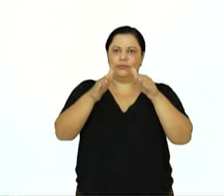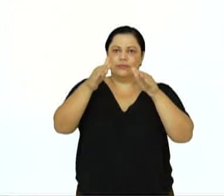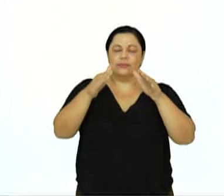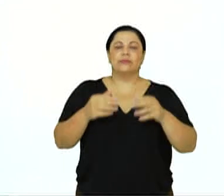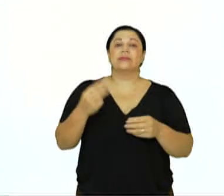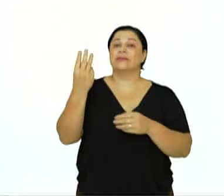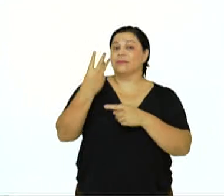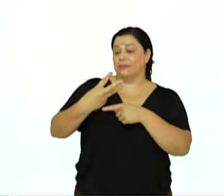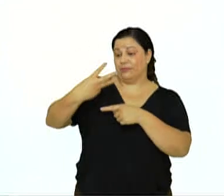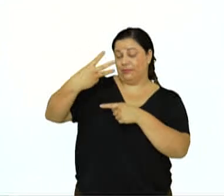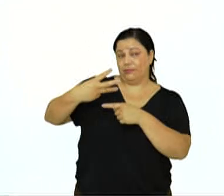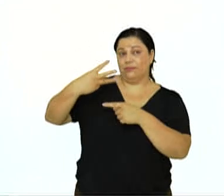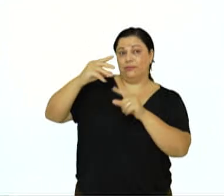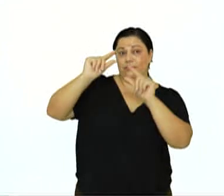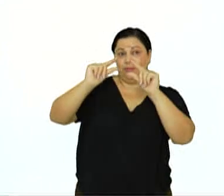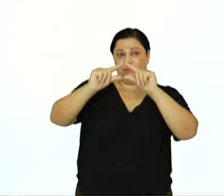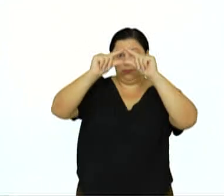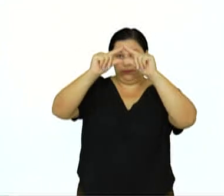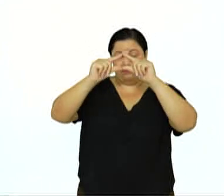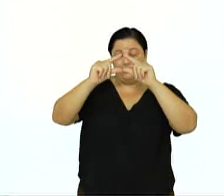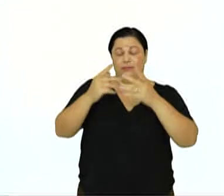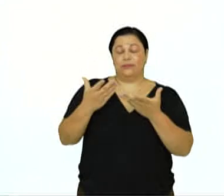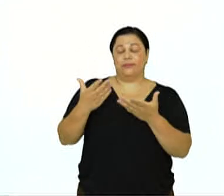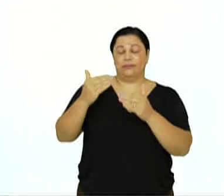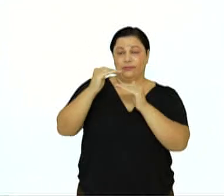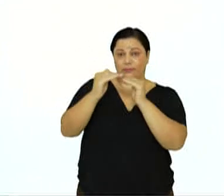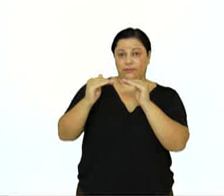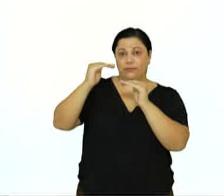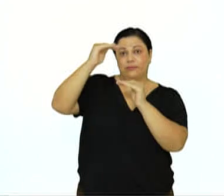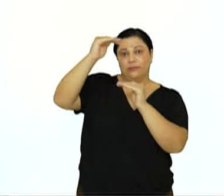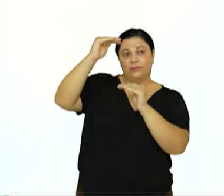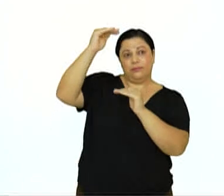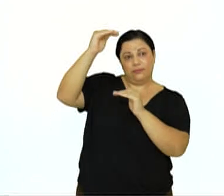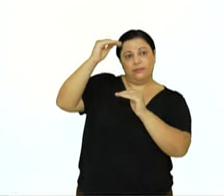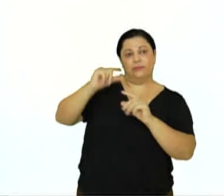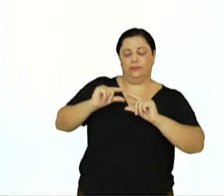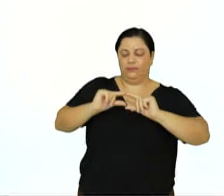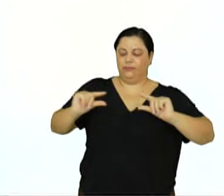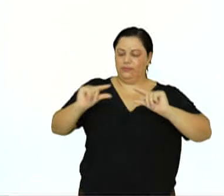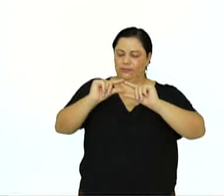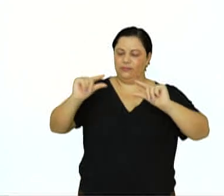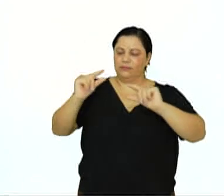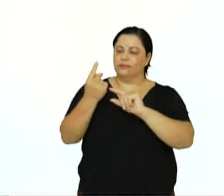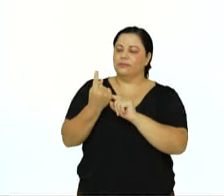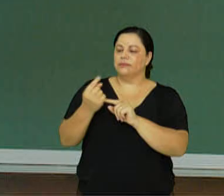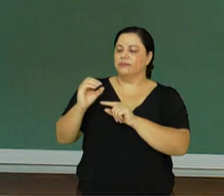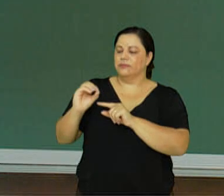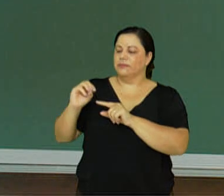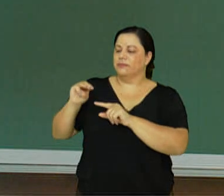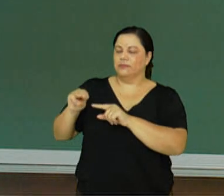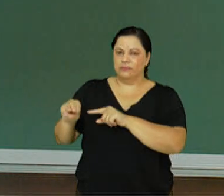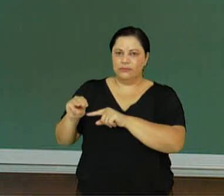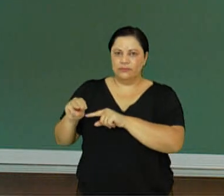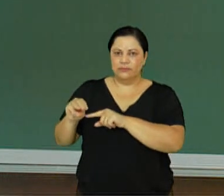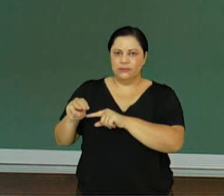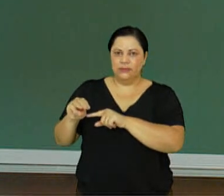paralelas e uma pirâmide na base superior, espaçados 1 centímetro entre